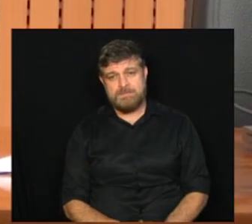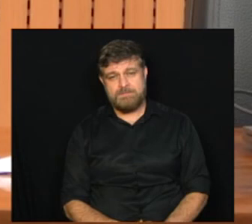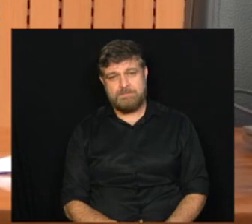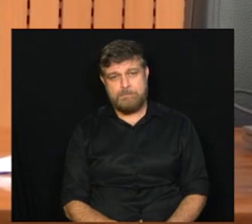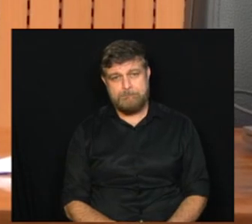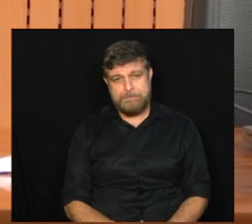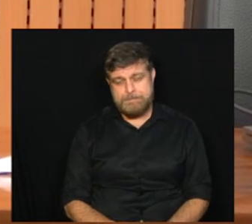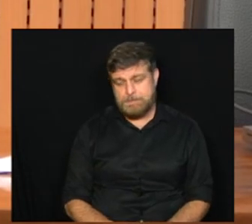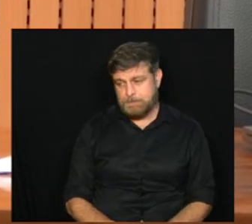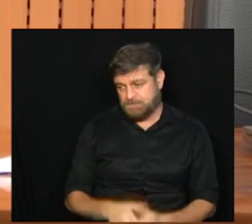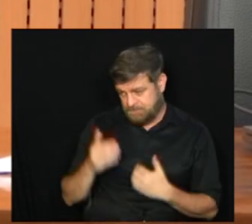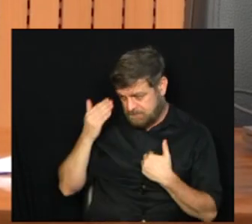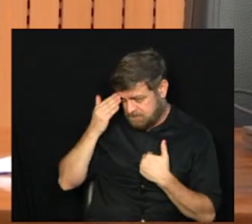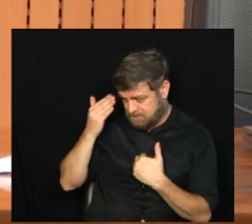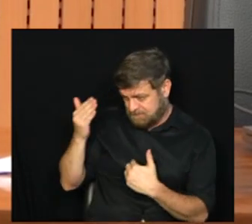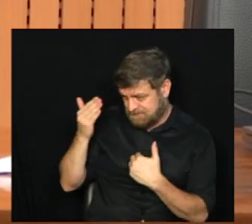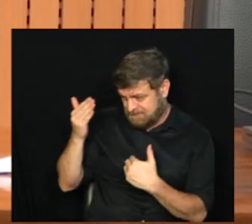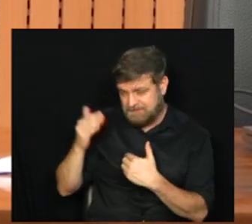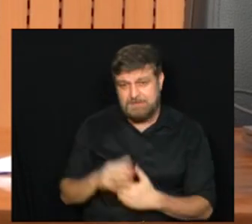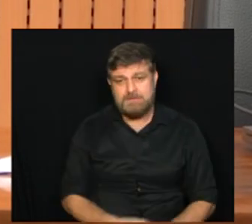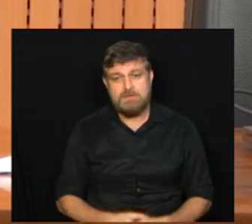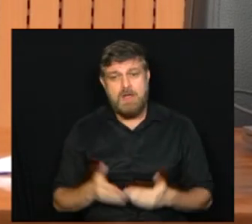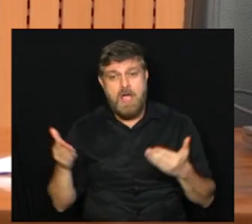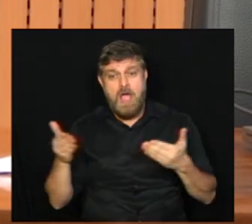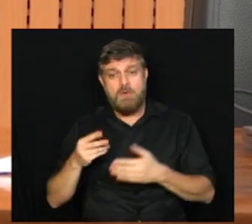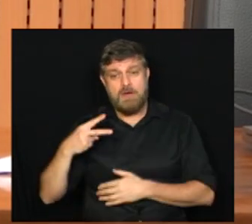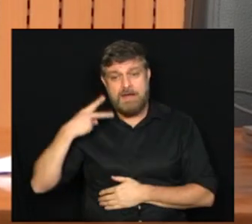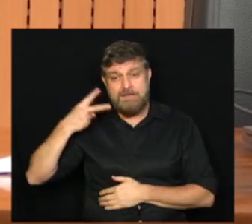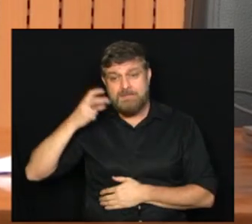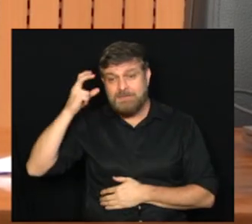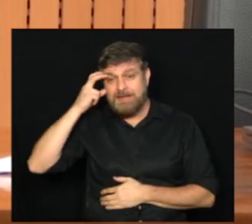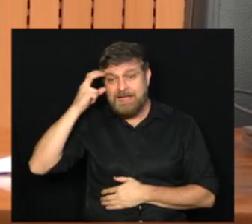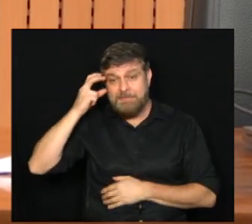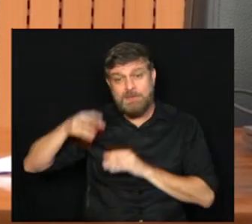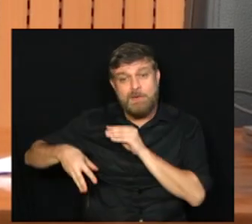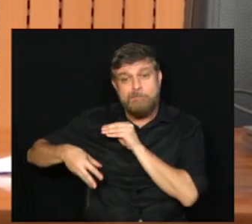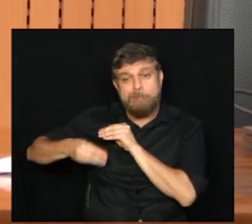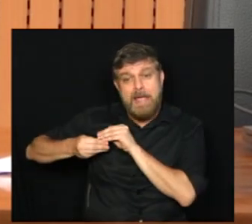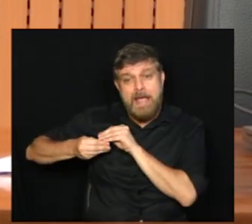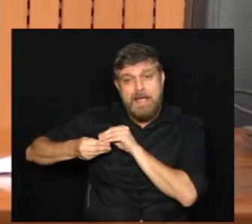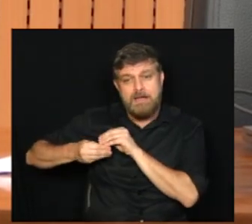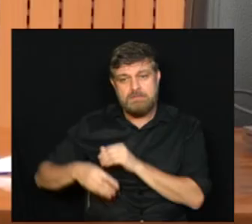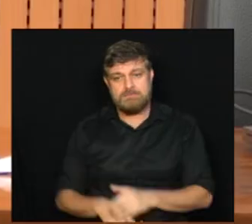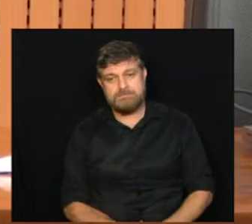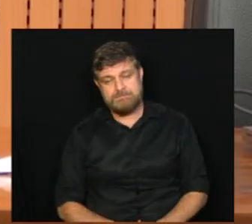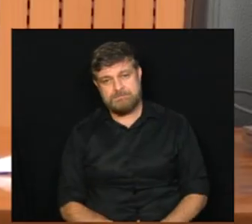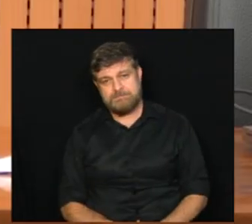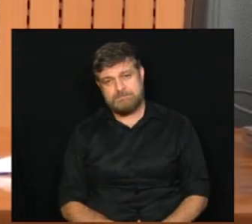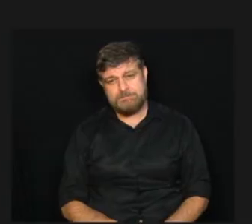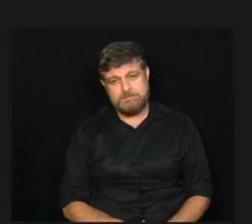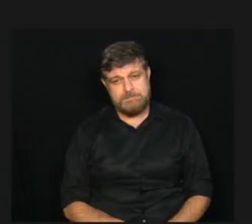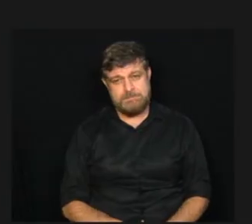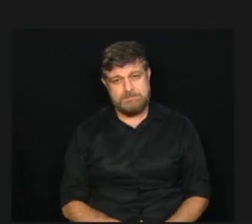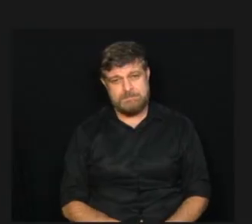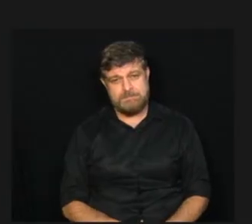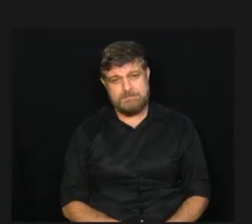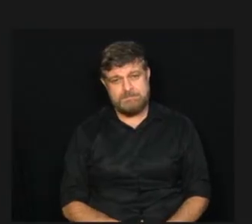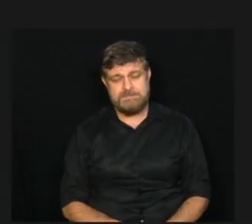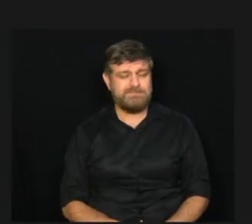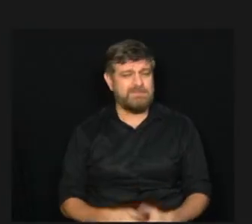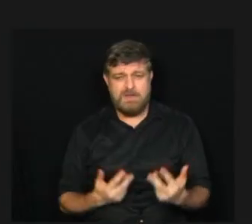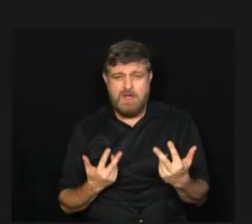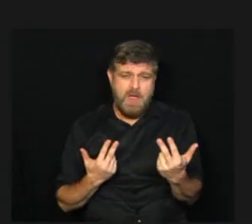Obrigado, vereadora Débora. Com a palavra o vereador Carlinhos Camelô para as suas considerações finais. Da mesma